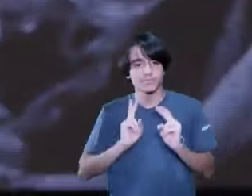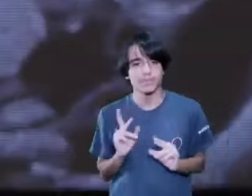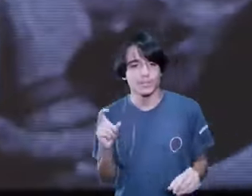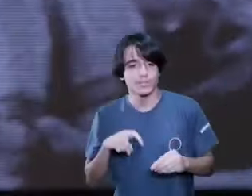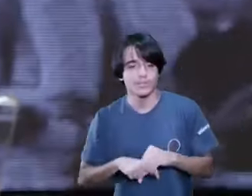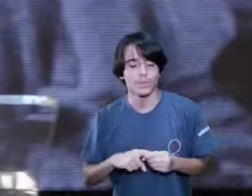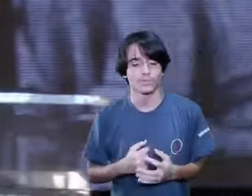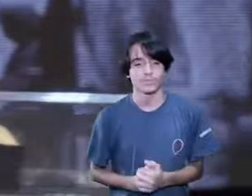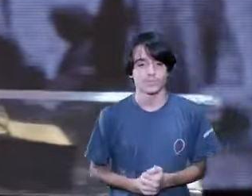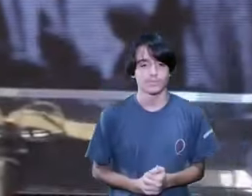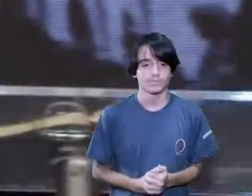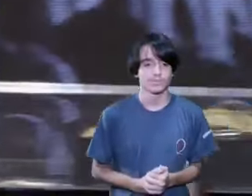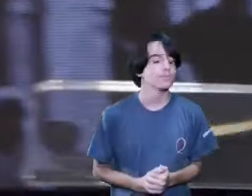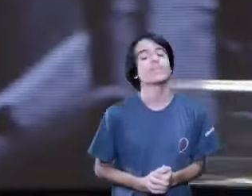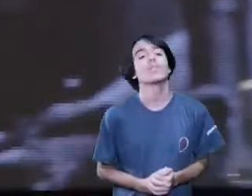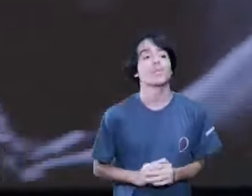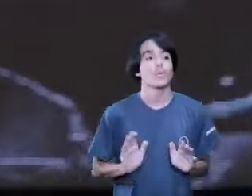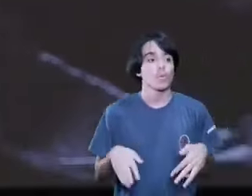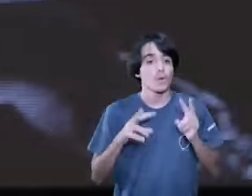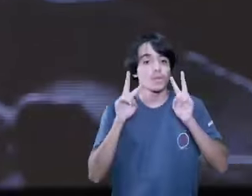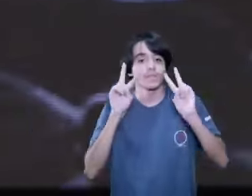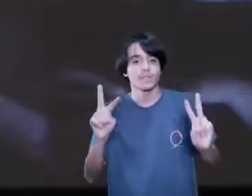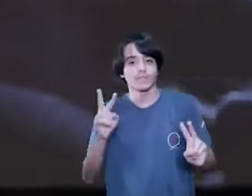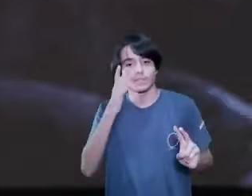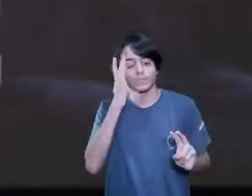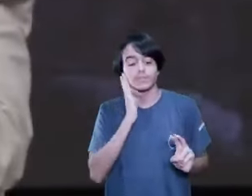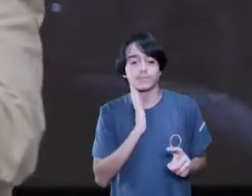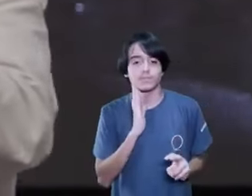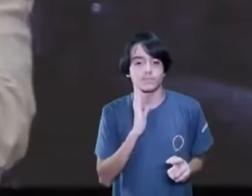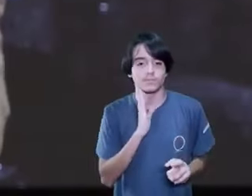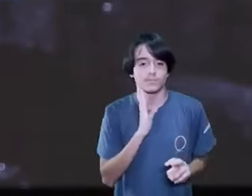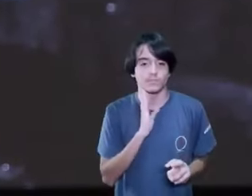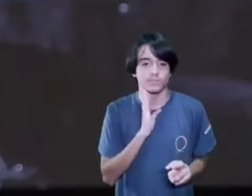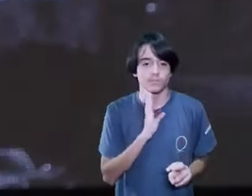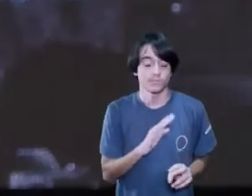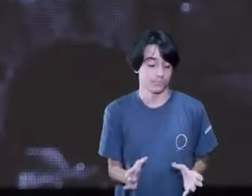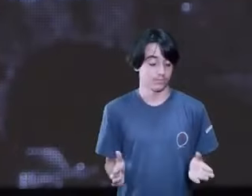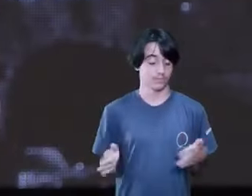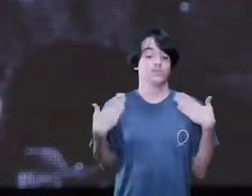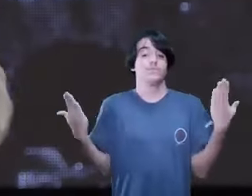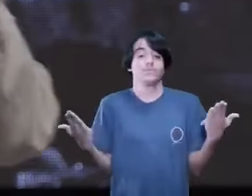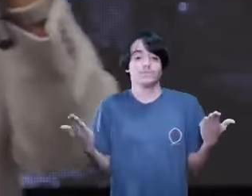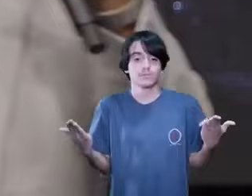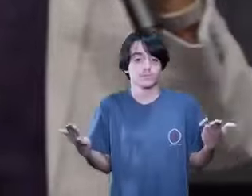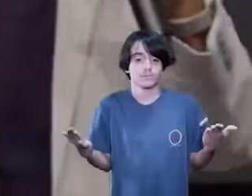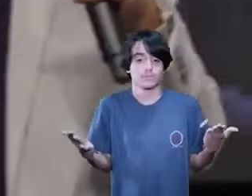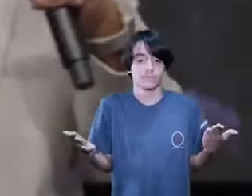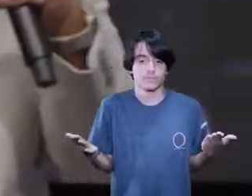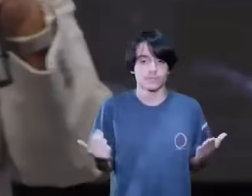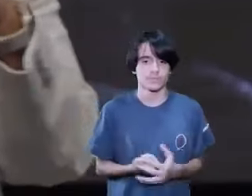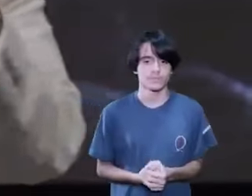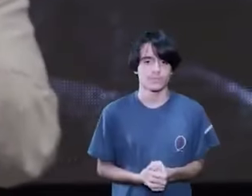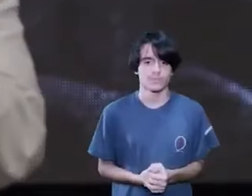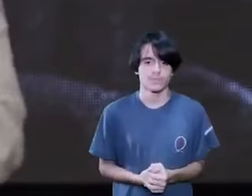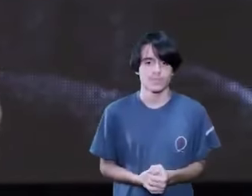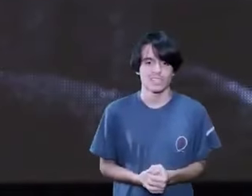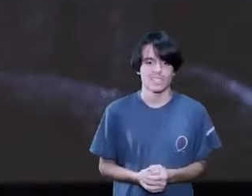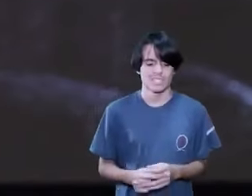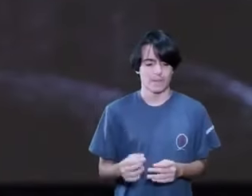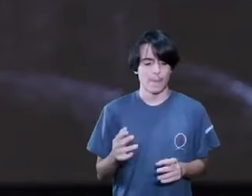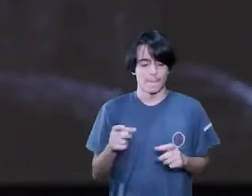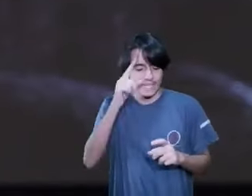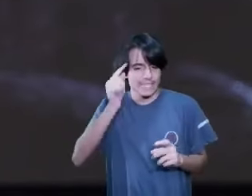volta. Quando viram, tomados de espanto, assombro, expulsaram Jesus da